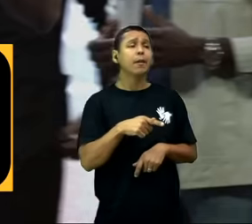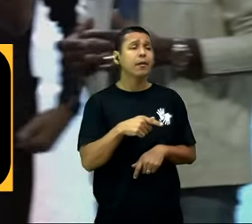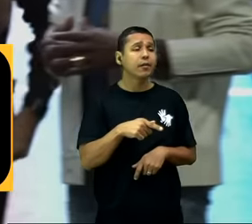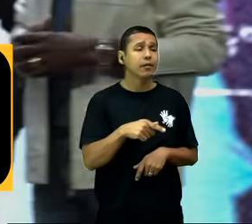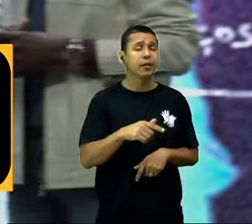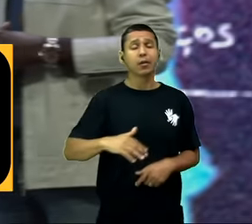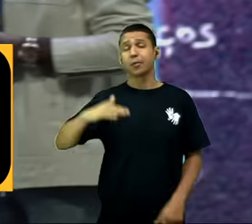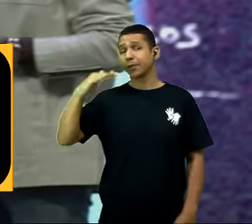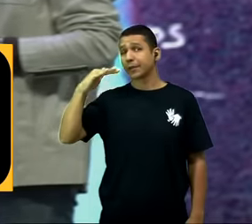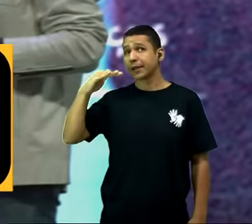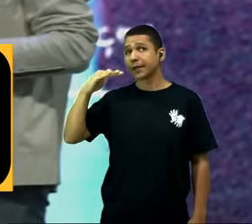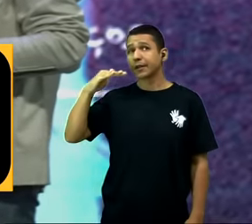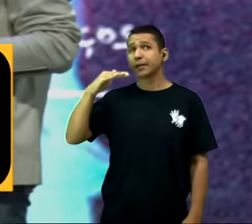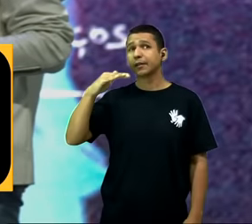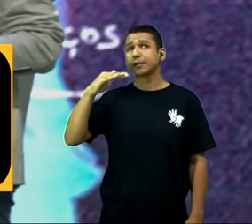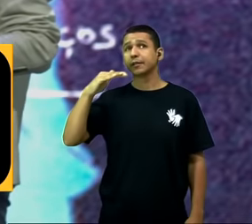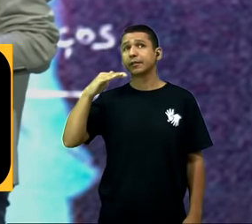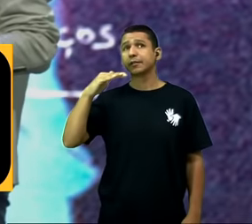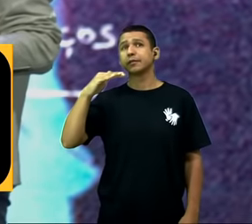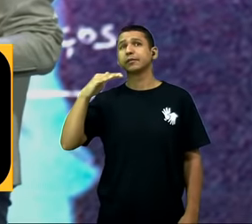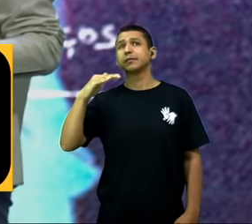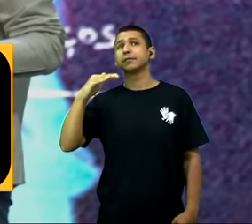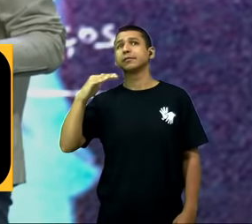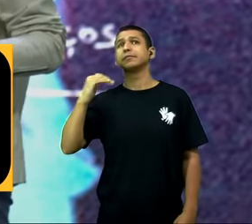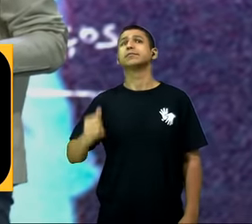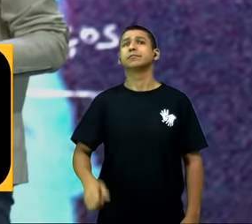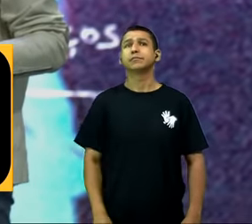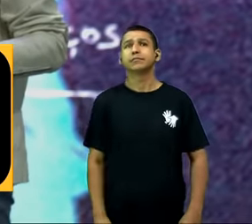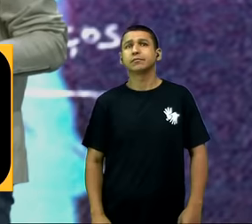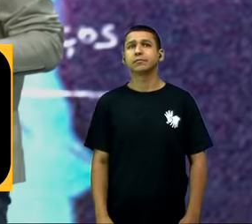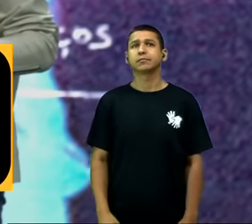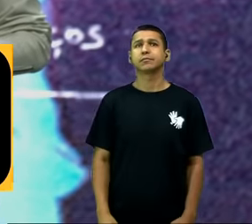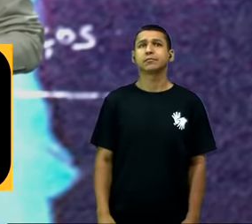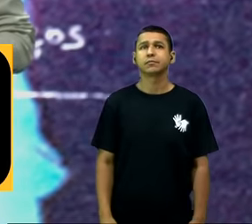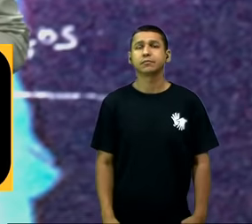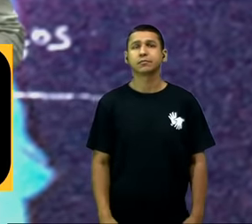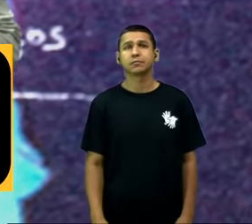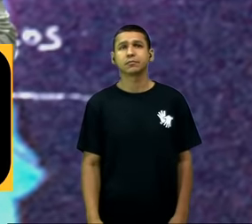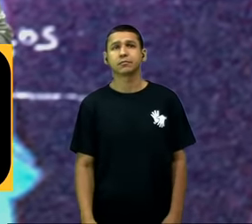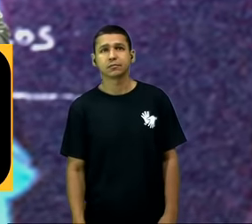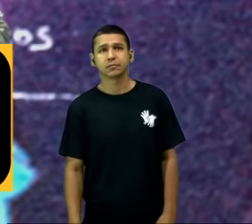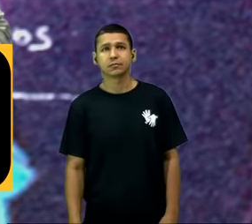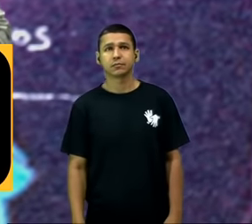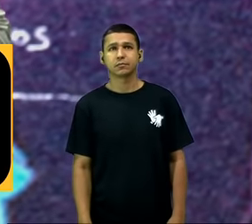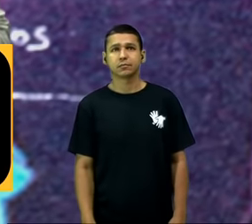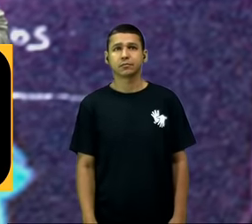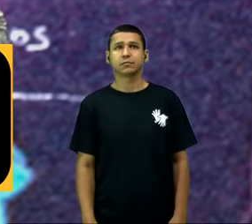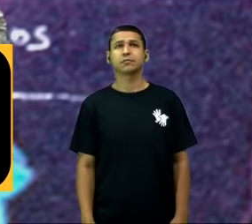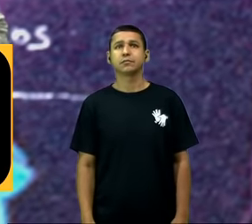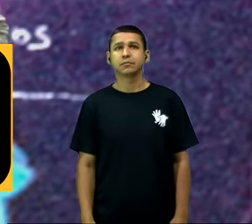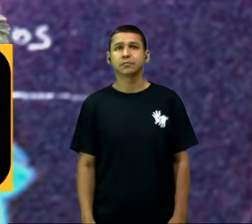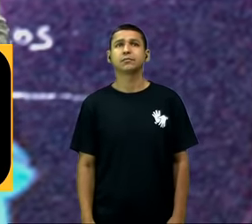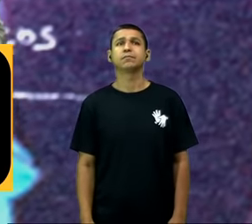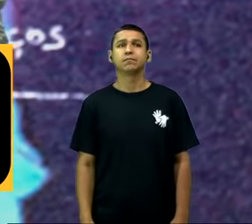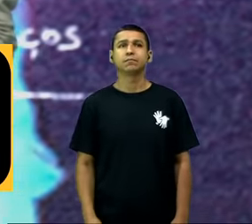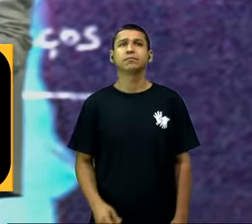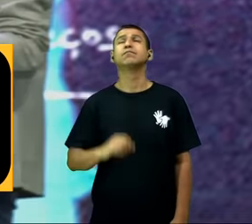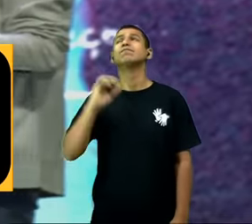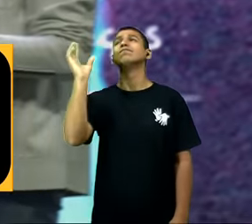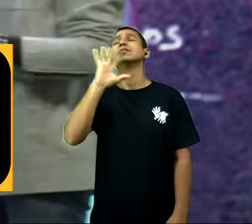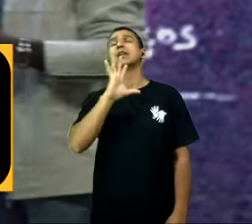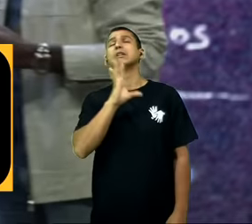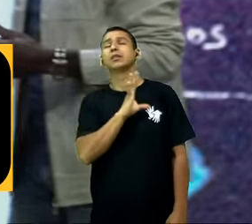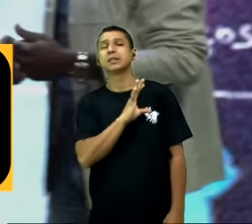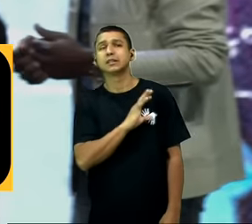menino? Adorador sabe que tem muita gente que chama de sacrifício aquilo que a gente chama de adoração.